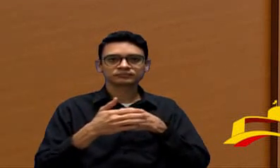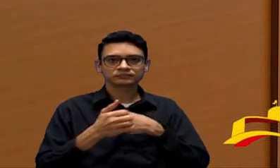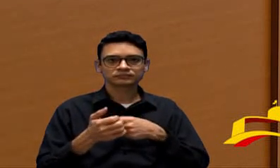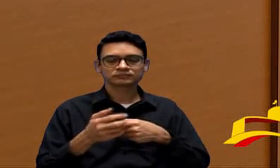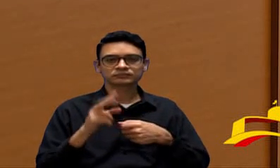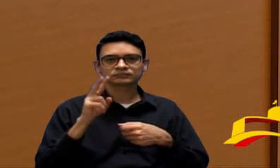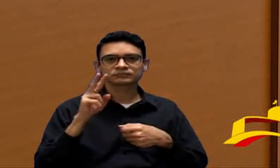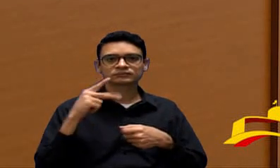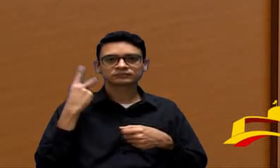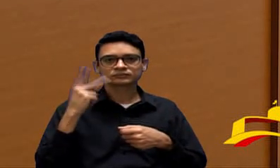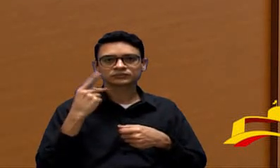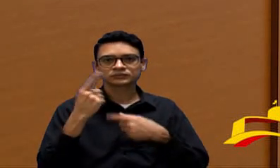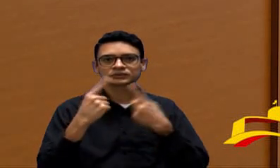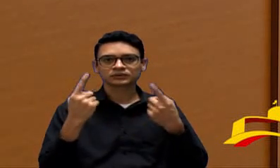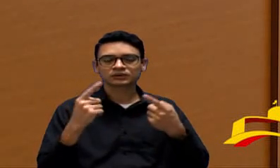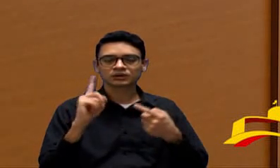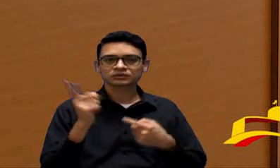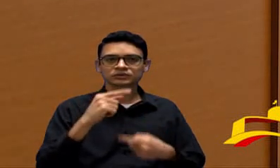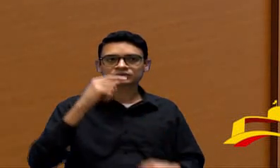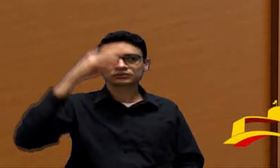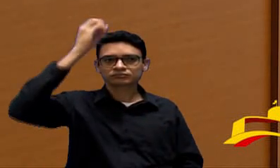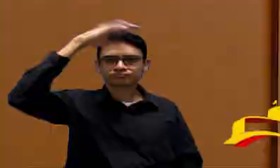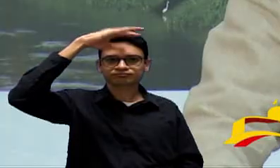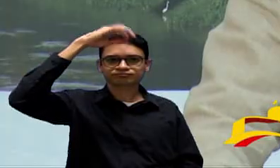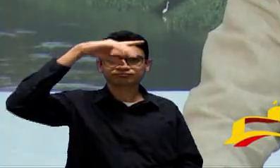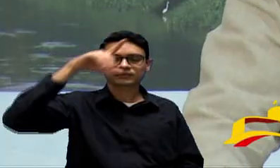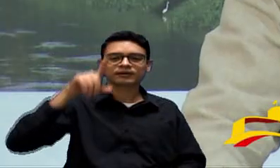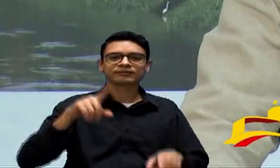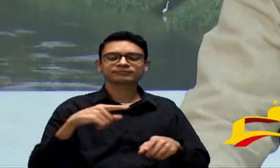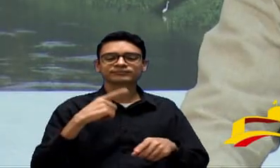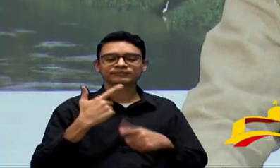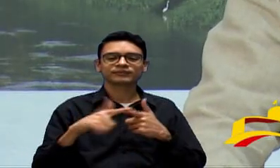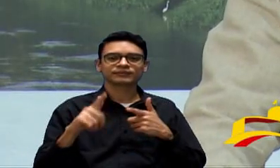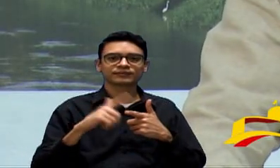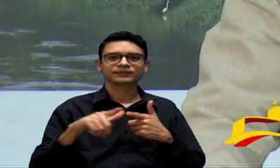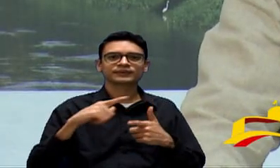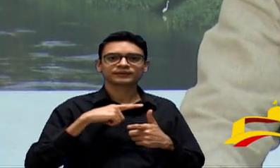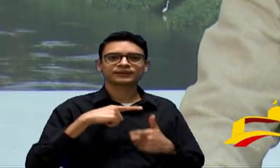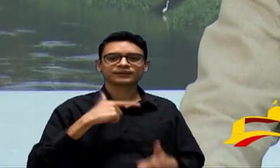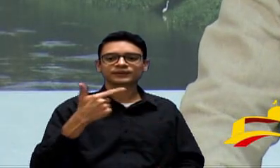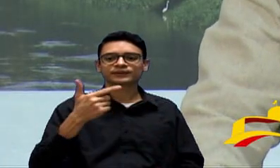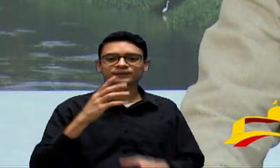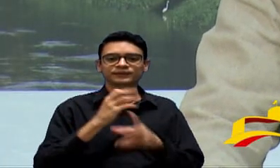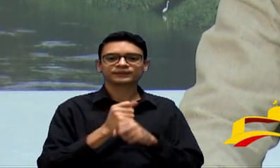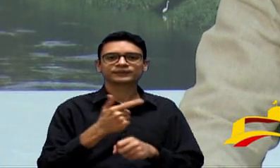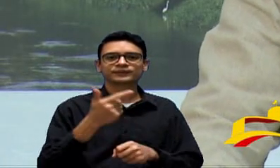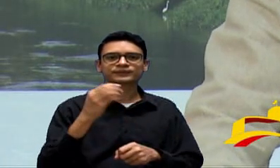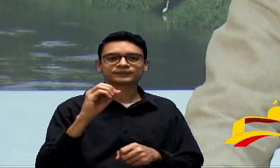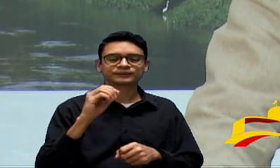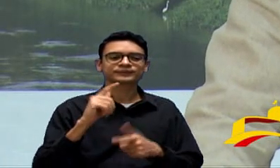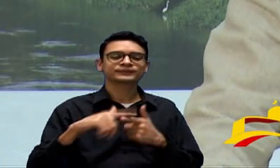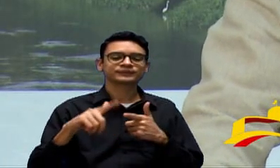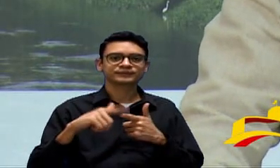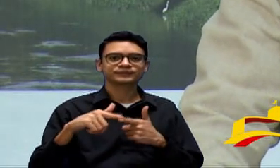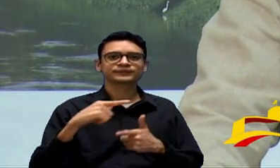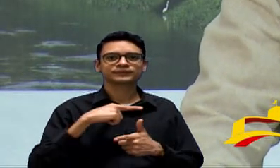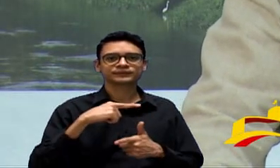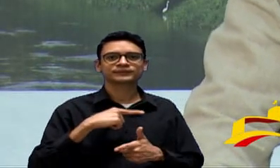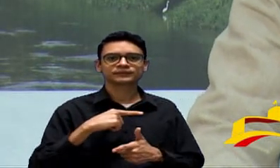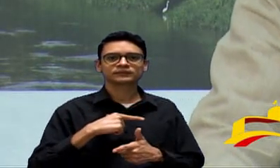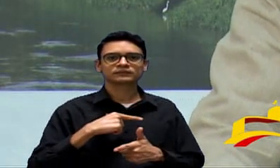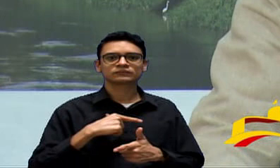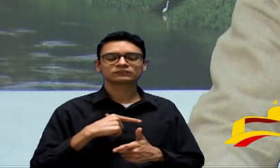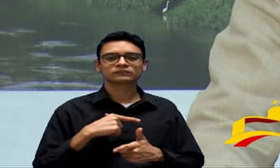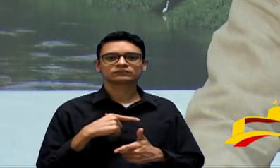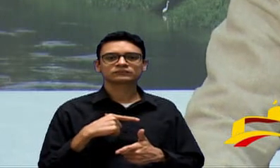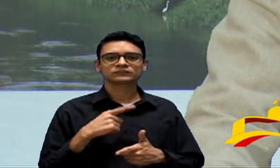a gente tem esse problema da iluminação também, é um dos temas que acho que dos 20 vereadores, 20 têm esse problema. É, como já passou nessa Casa de Leis algumas vezes,